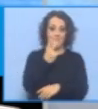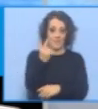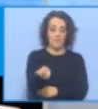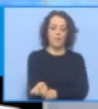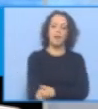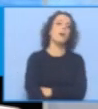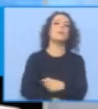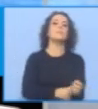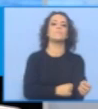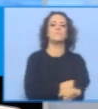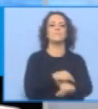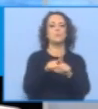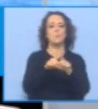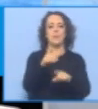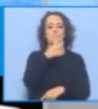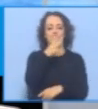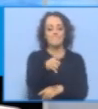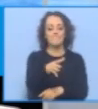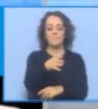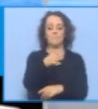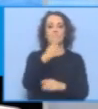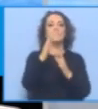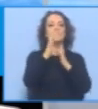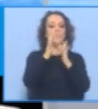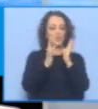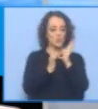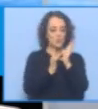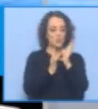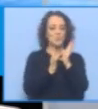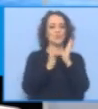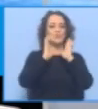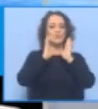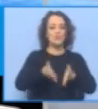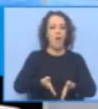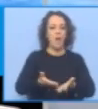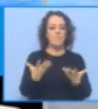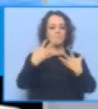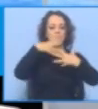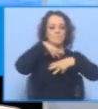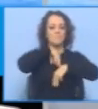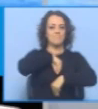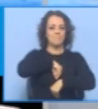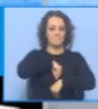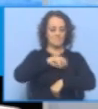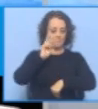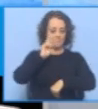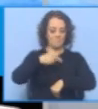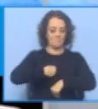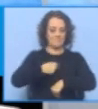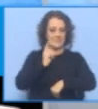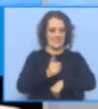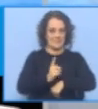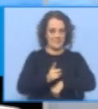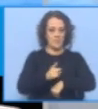enuncia, de alguma maneira, aqui a vocação de Jesus, já vivida, pode nos ajudar